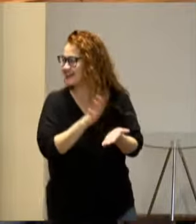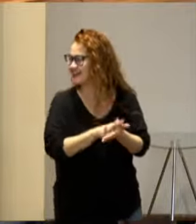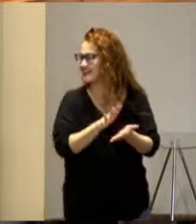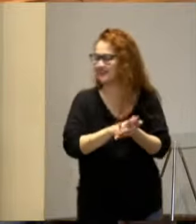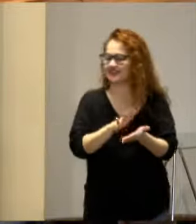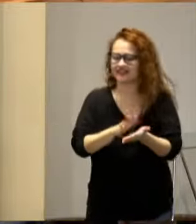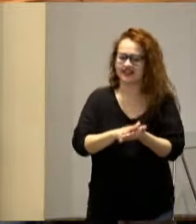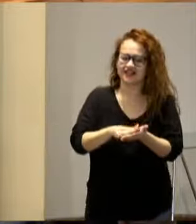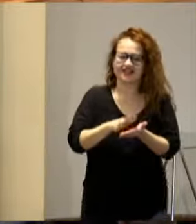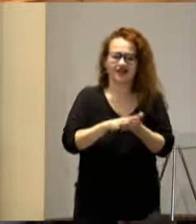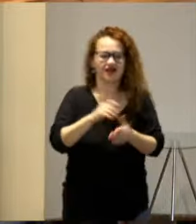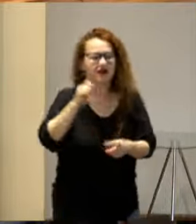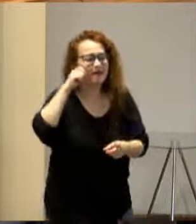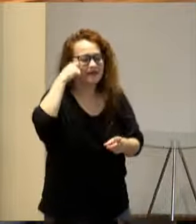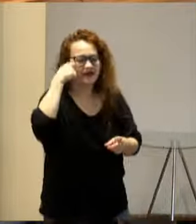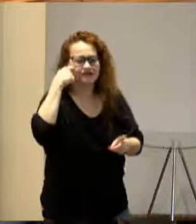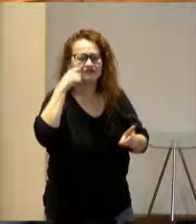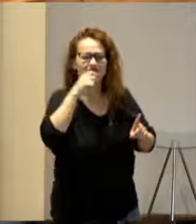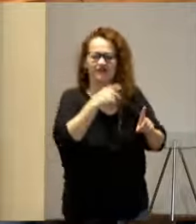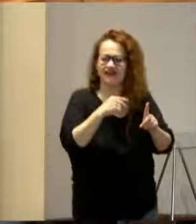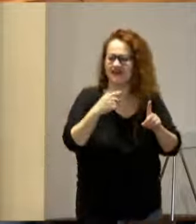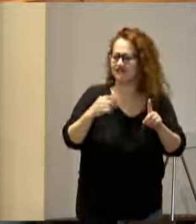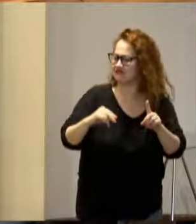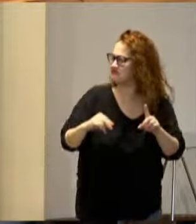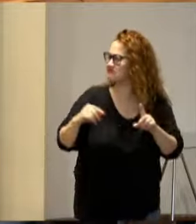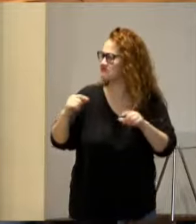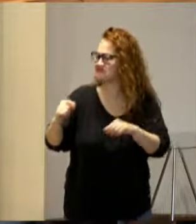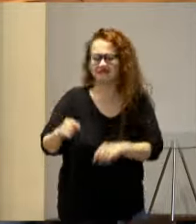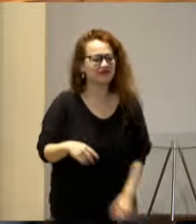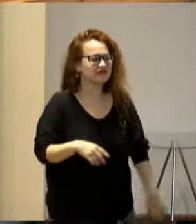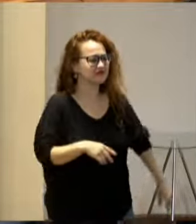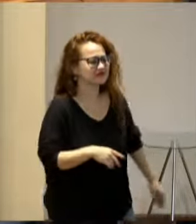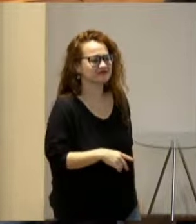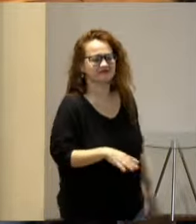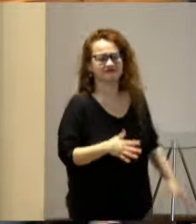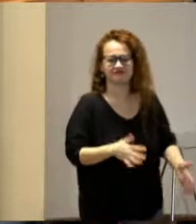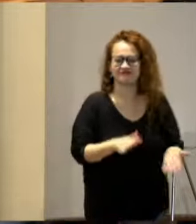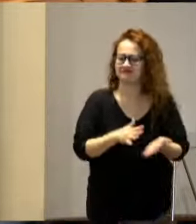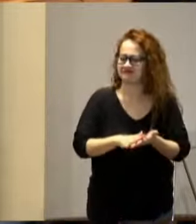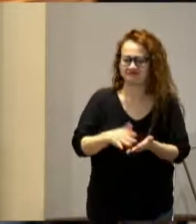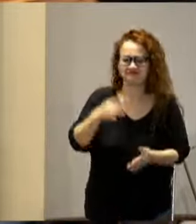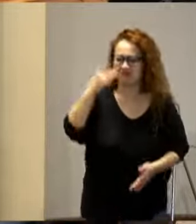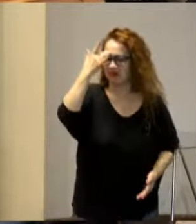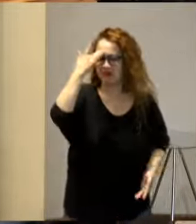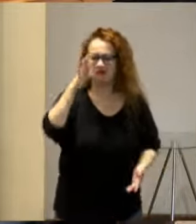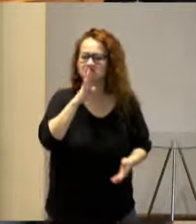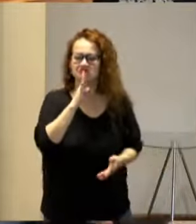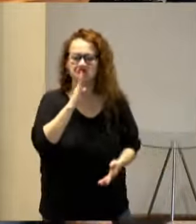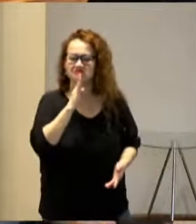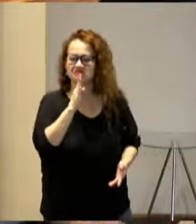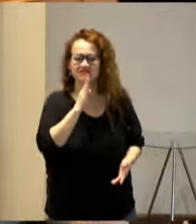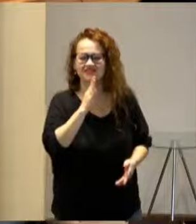Se preto de alma branca pra você é o exemplo da